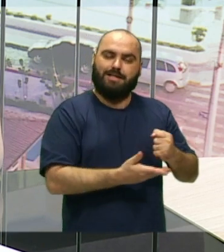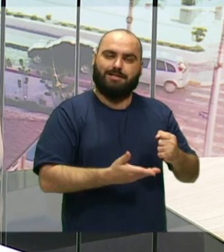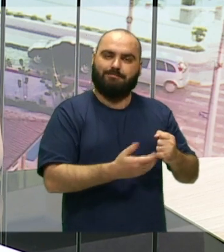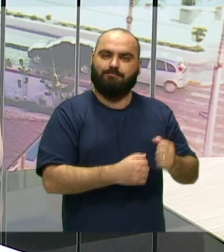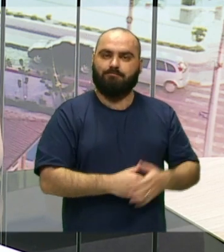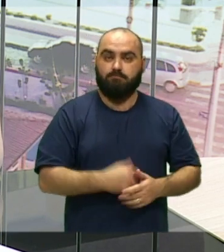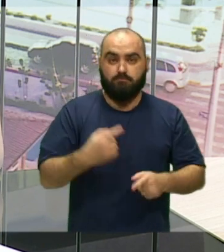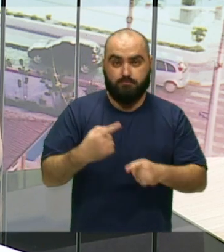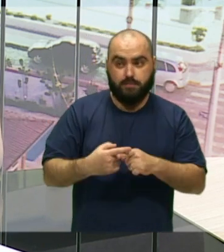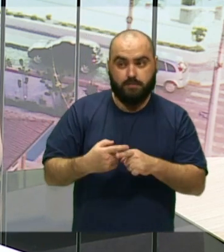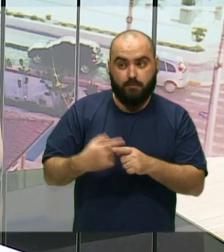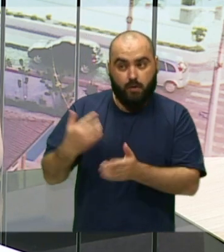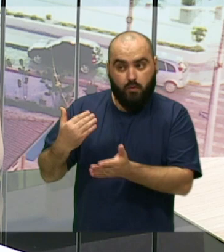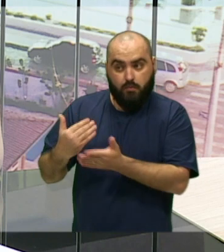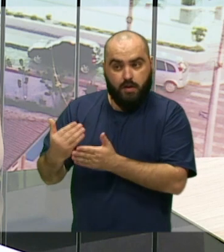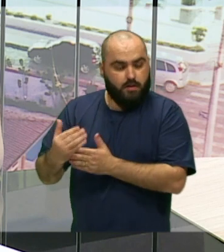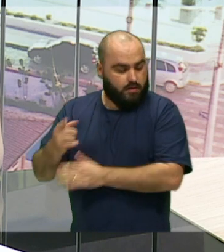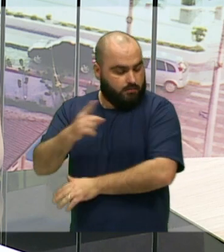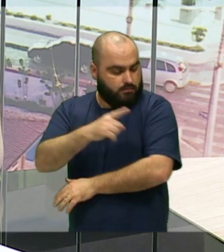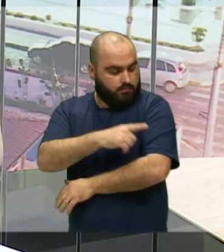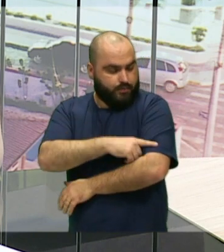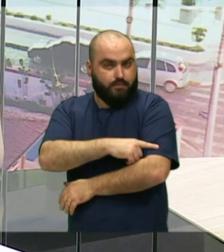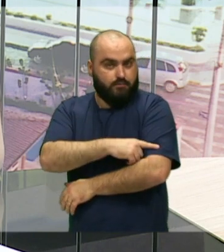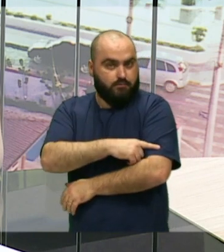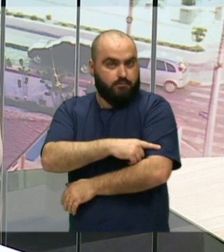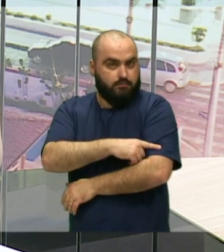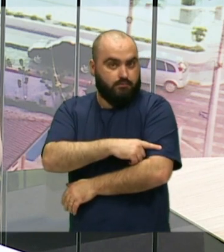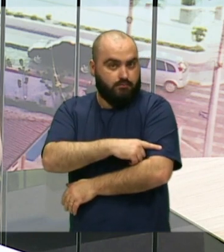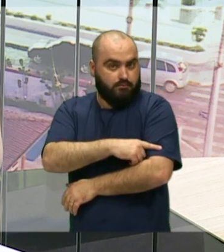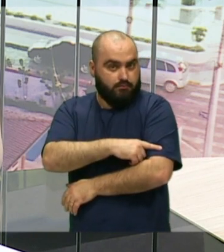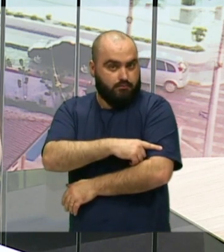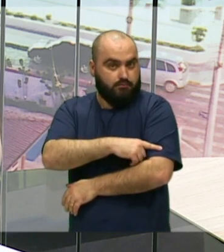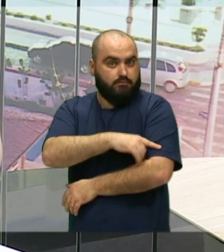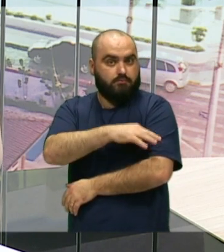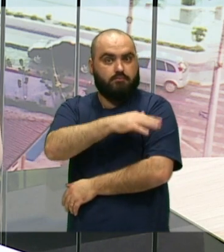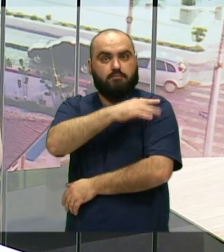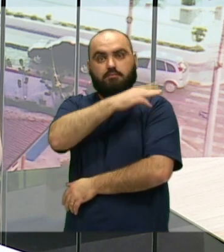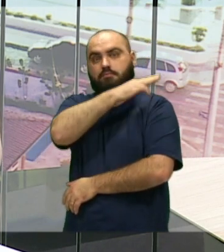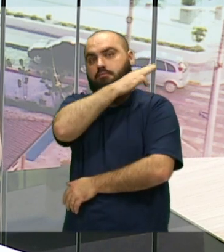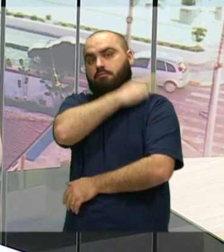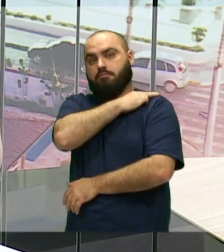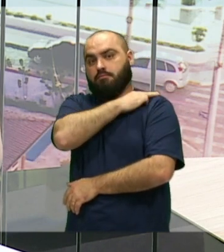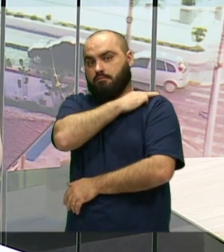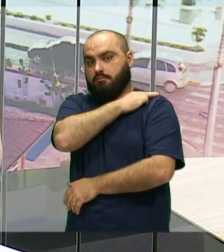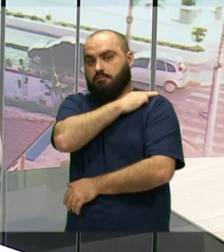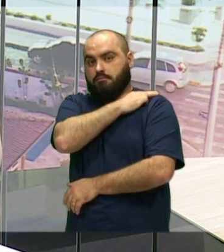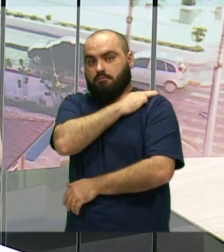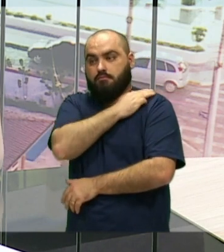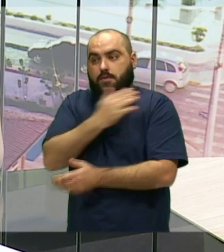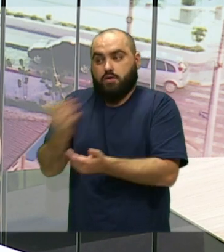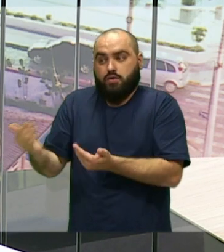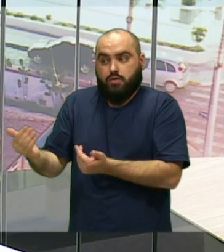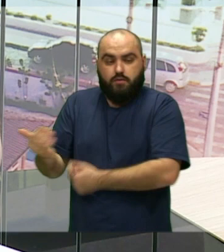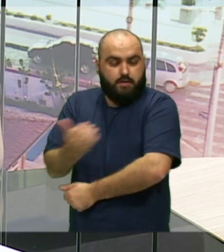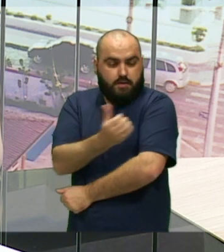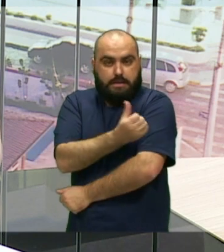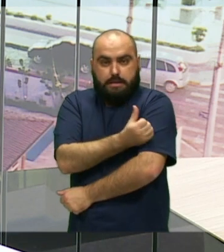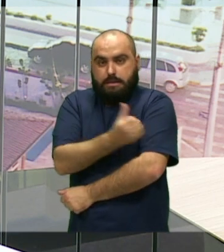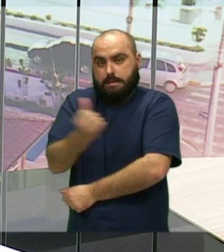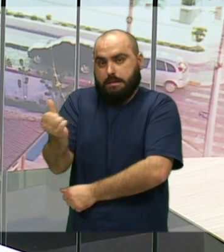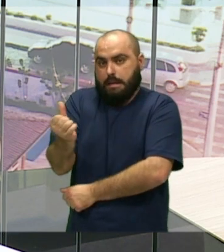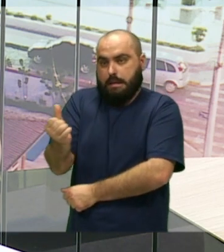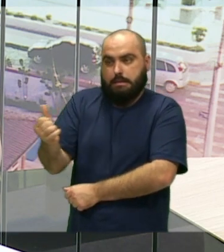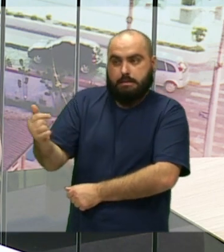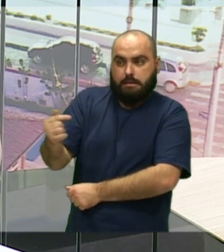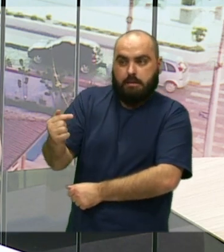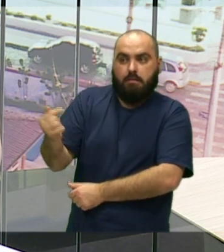categorias começam do primeiro ano do ensino fundamental né jovens ali de 6 7 anos e vai até o